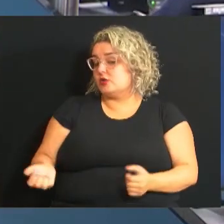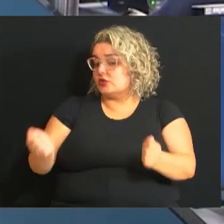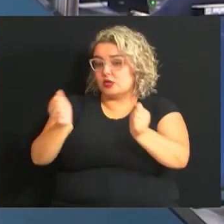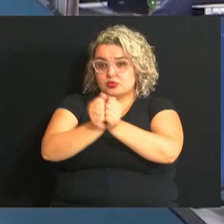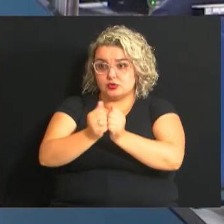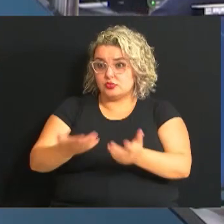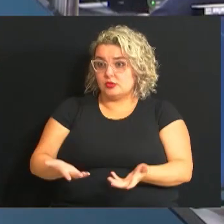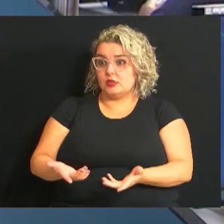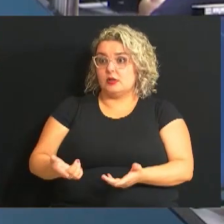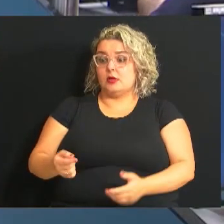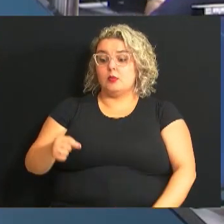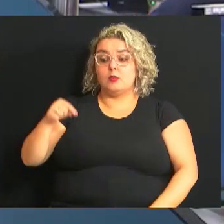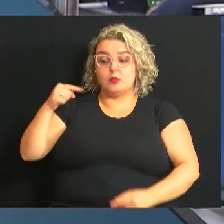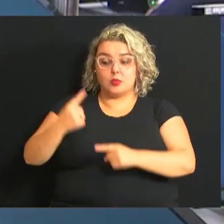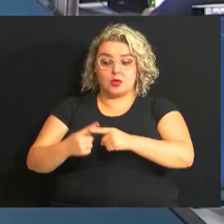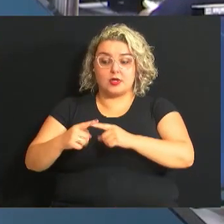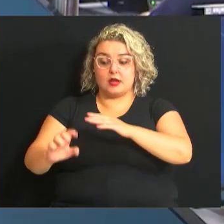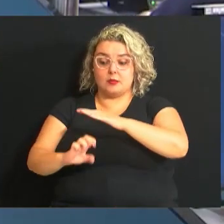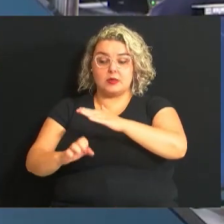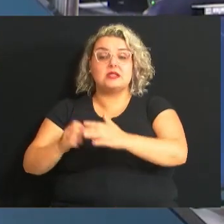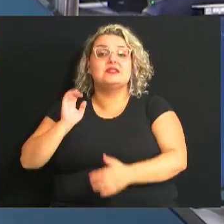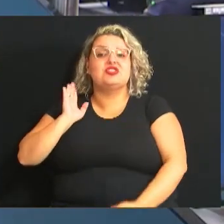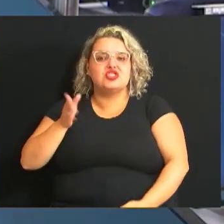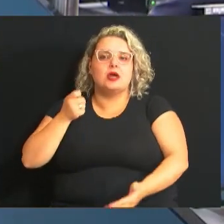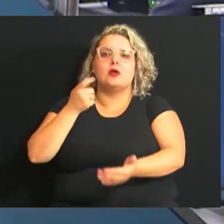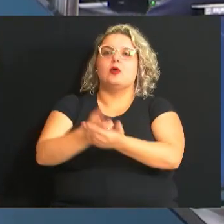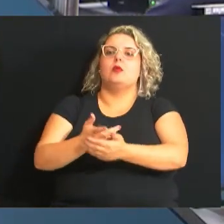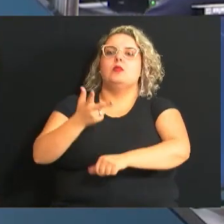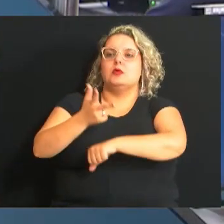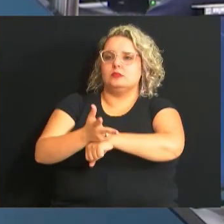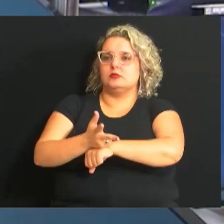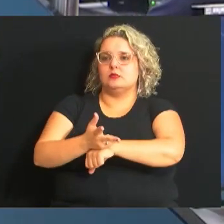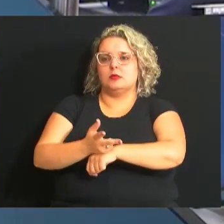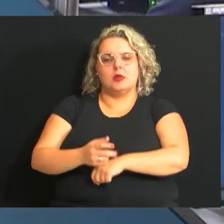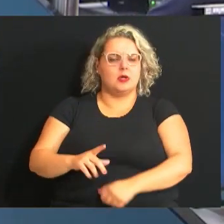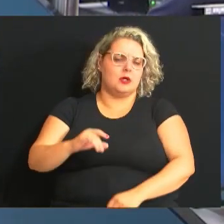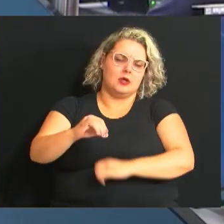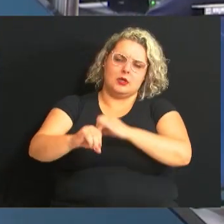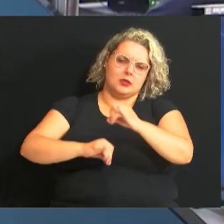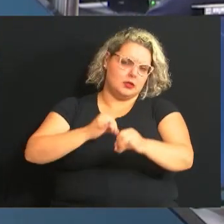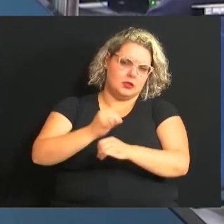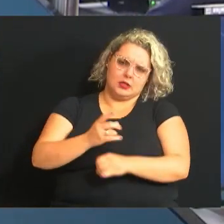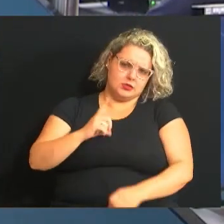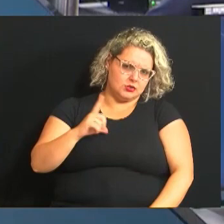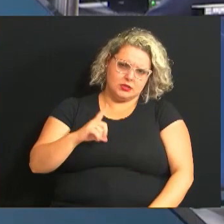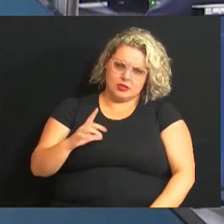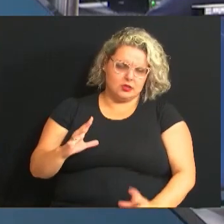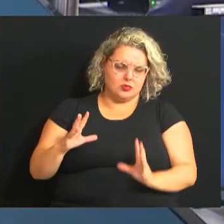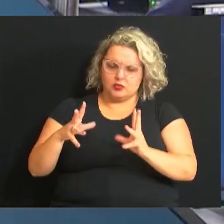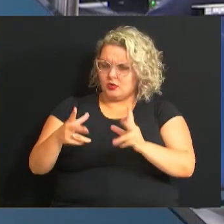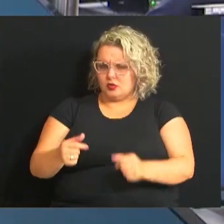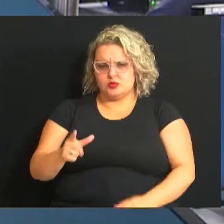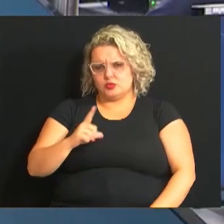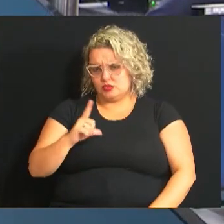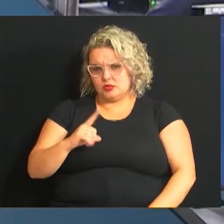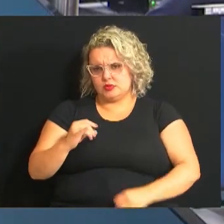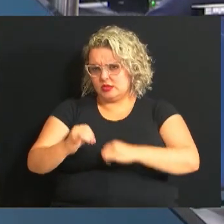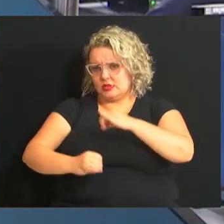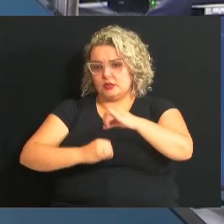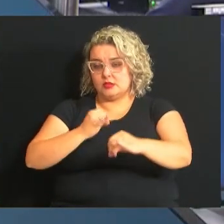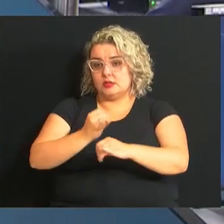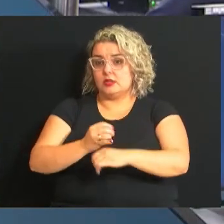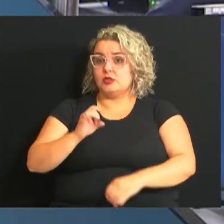comprou essas câmeras. Sinal de internet hoje é coisa muito comum. Toda pessoa jurídica tem um sinal de internet. Então só é necessário o